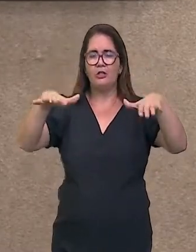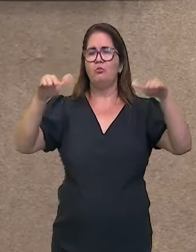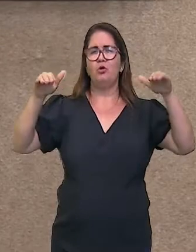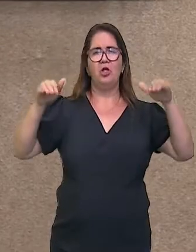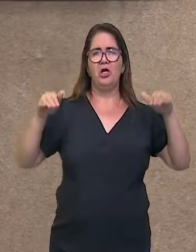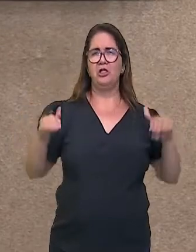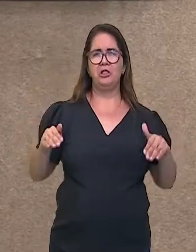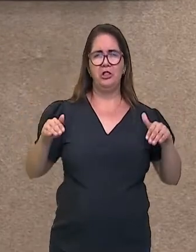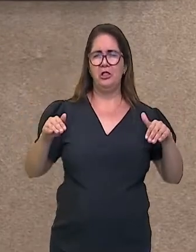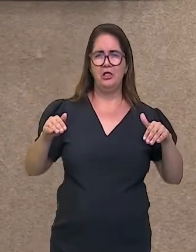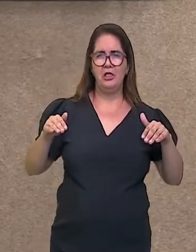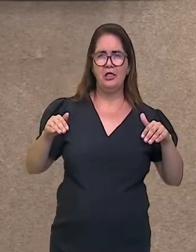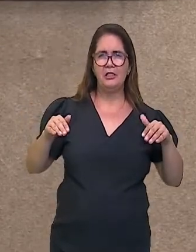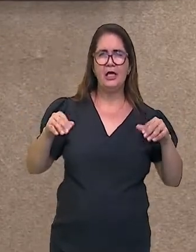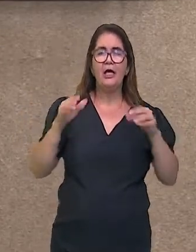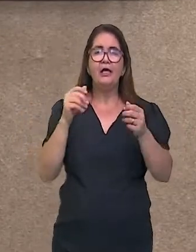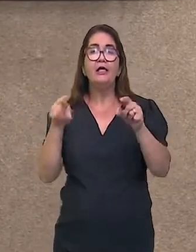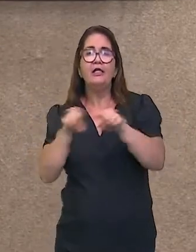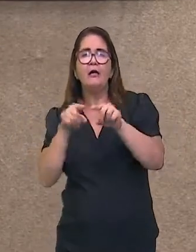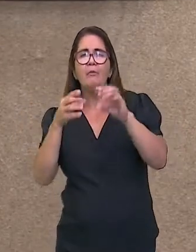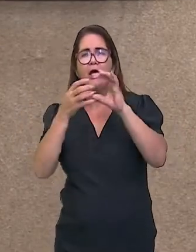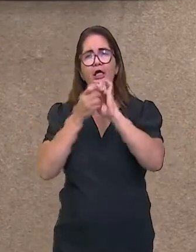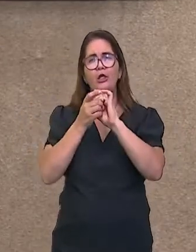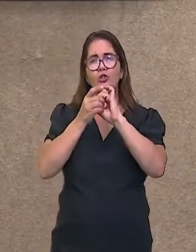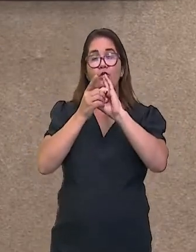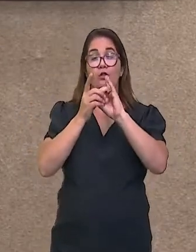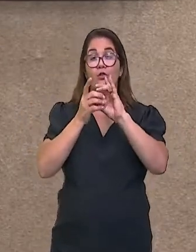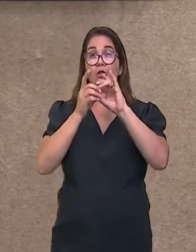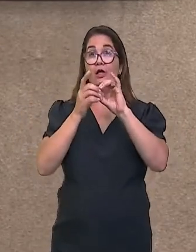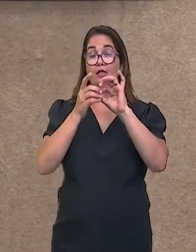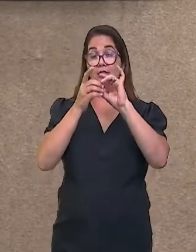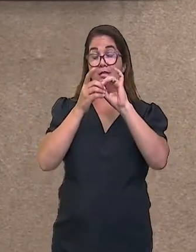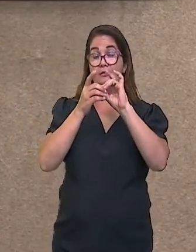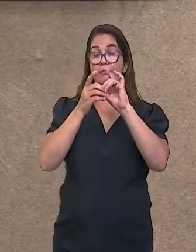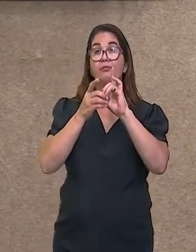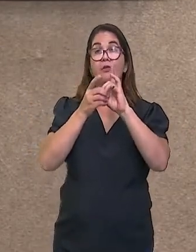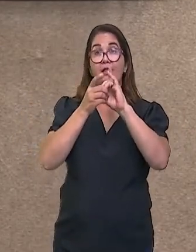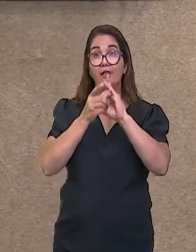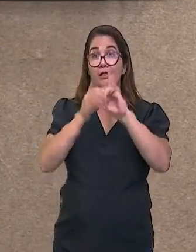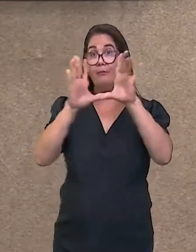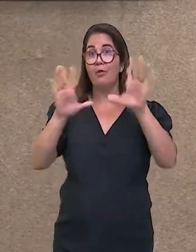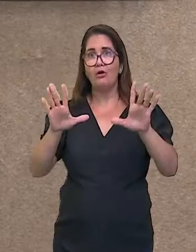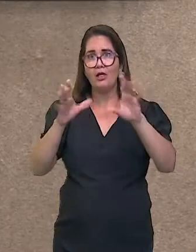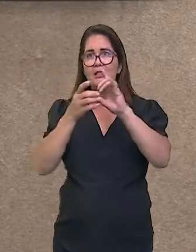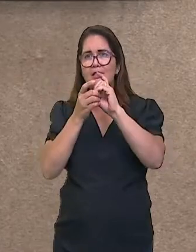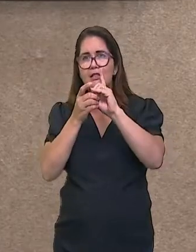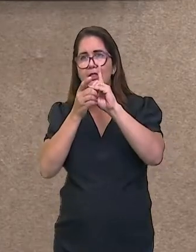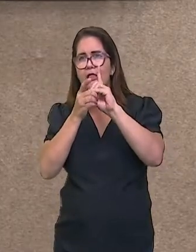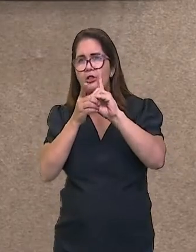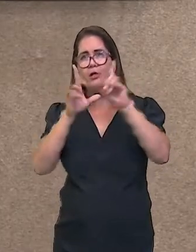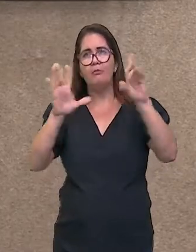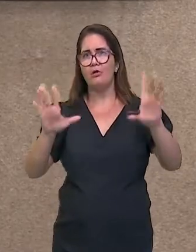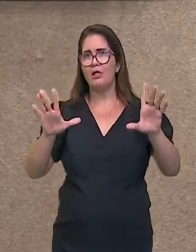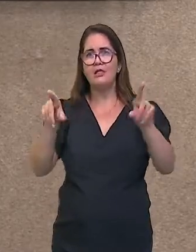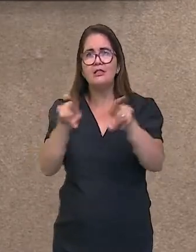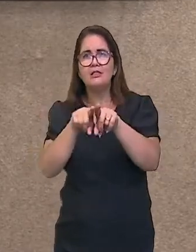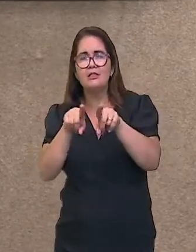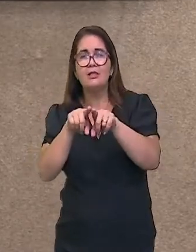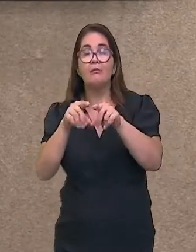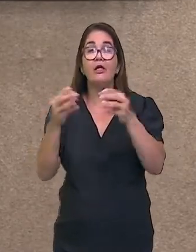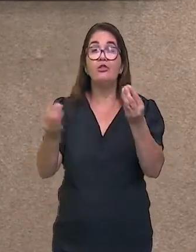por democracias e também por repúblicas. Isso foi um jogo de dominó, onde